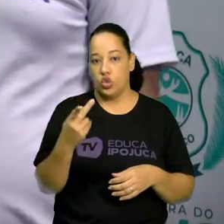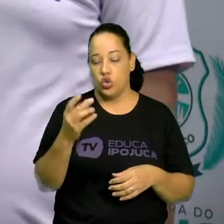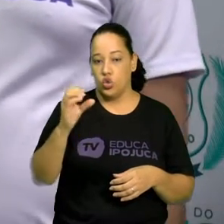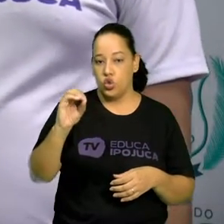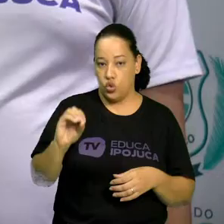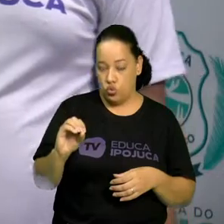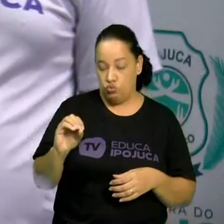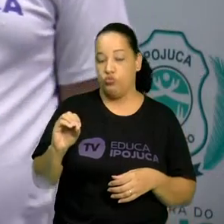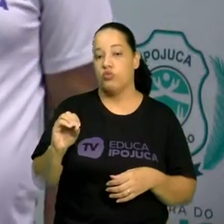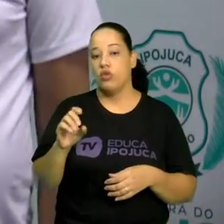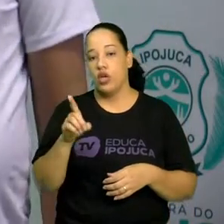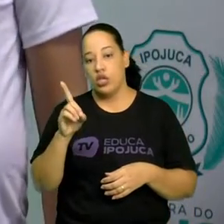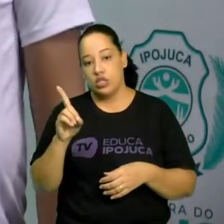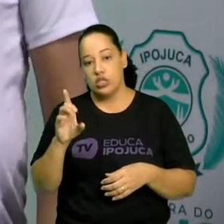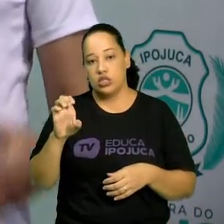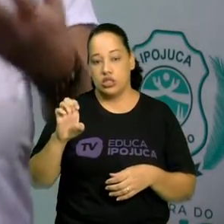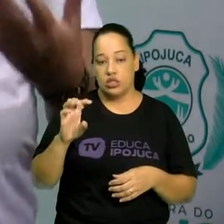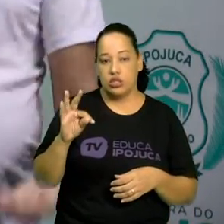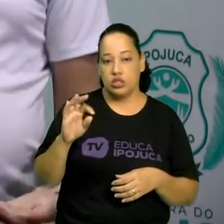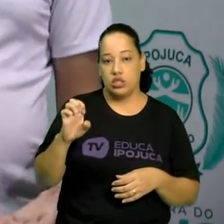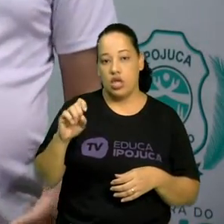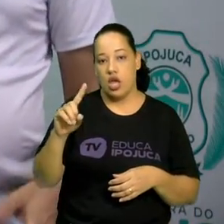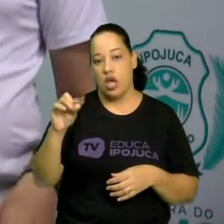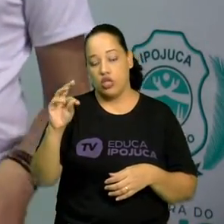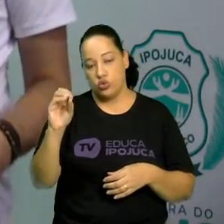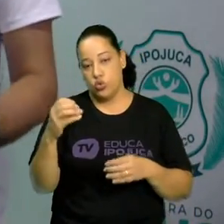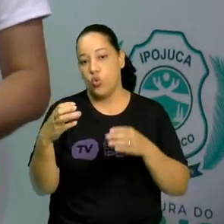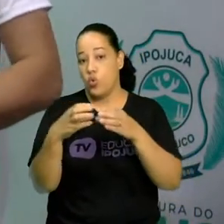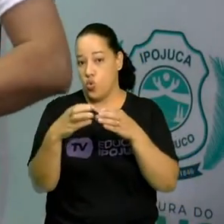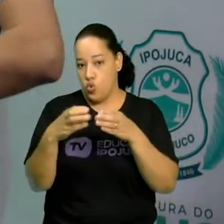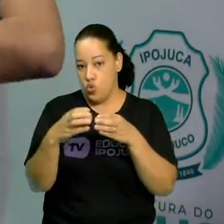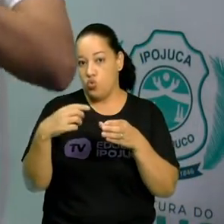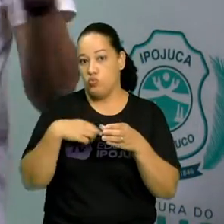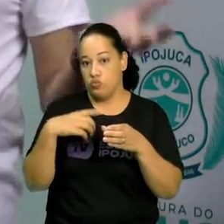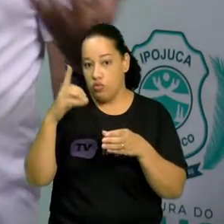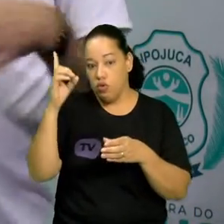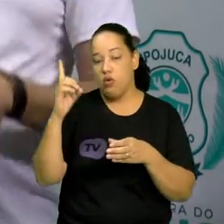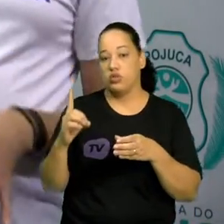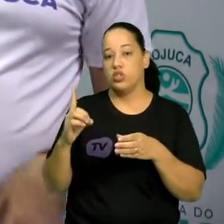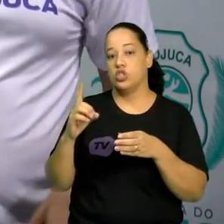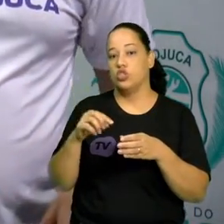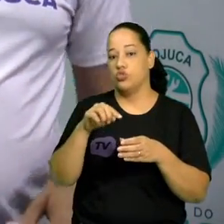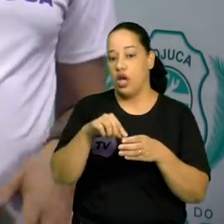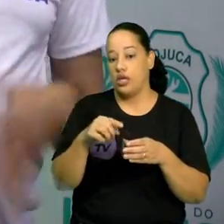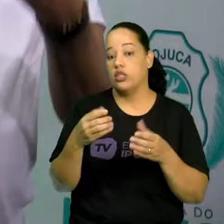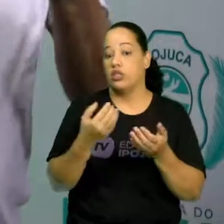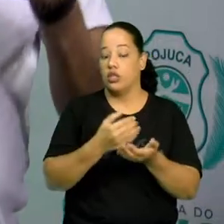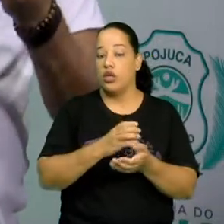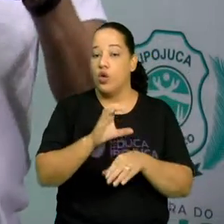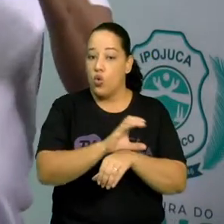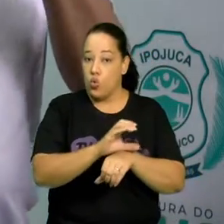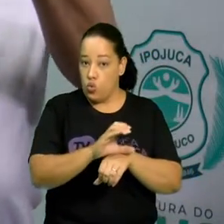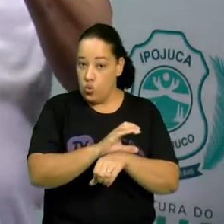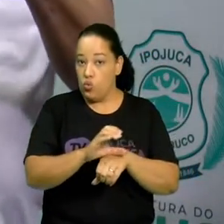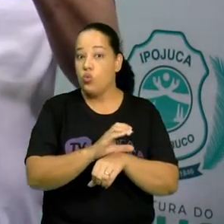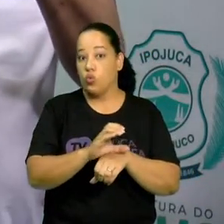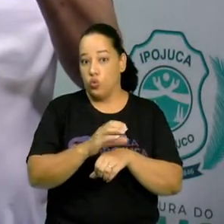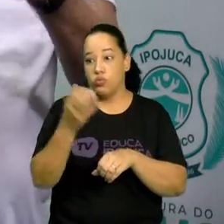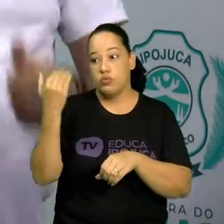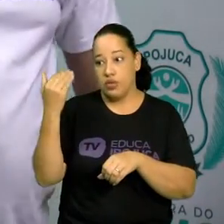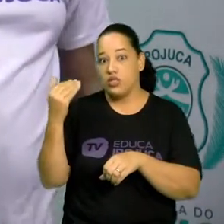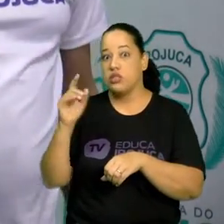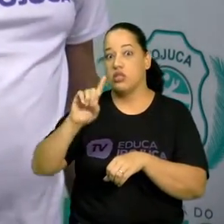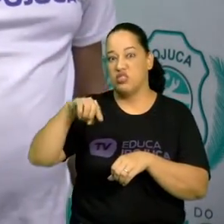espetáculo Até Quando. É um grupo que eu dirijo e que nasceu de um curso que eu dei aqui em Ipojuca e que vai voltar quando a gente voltar